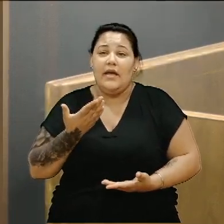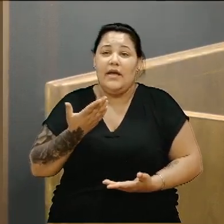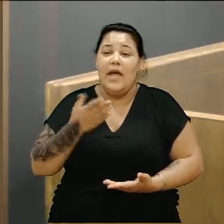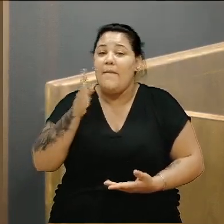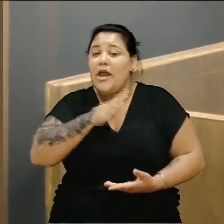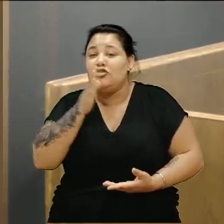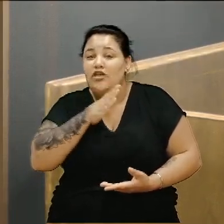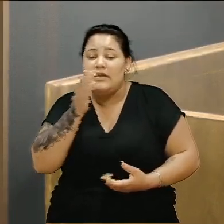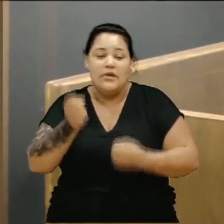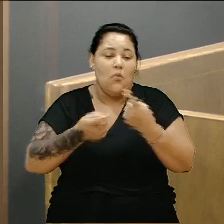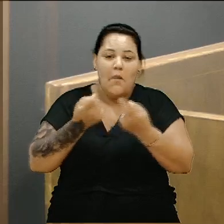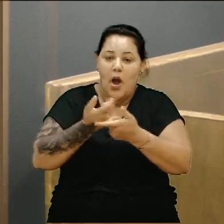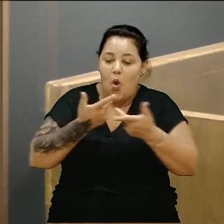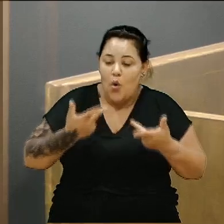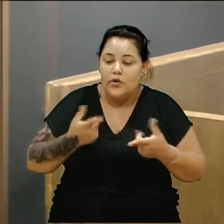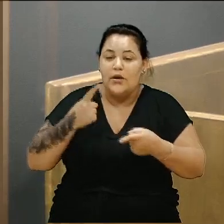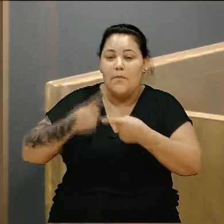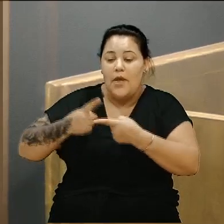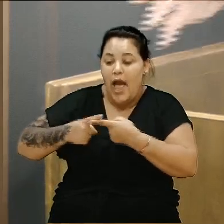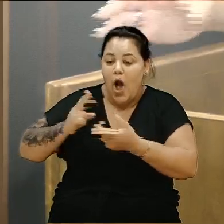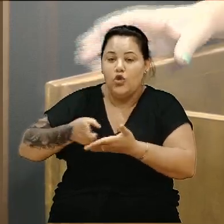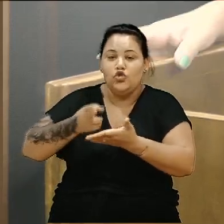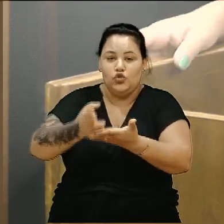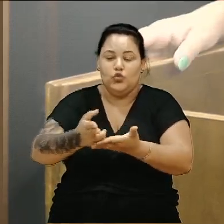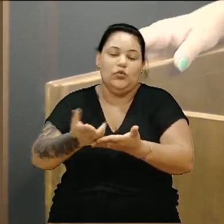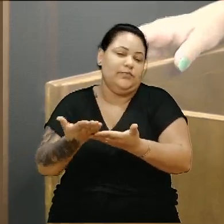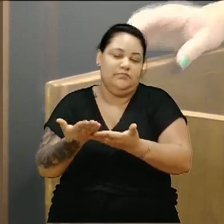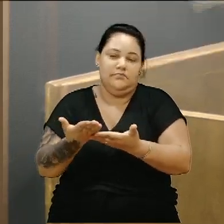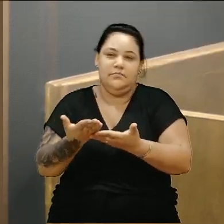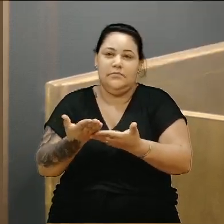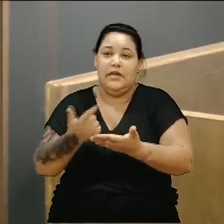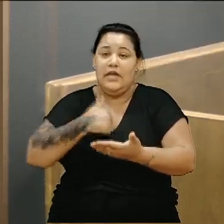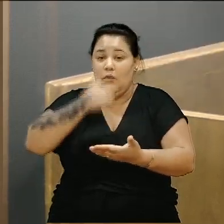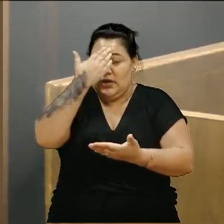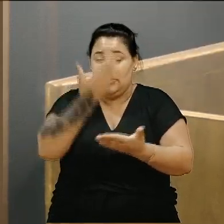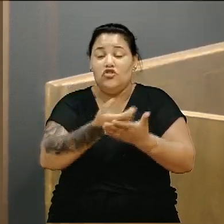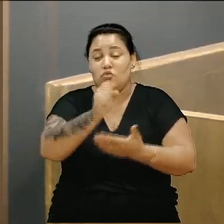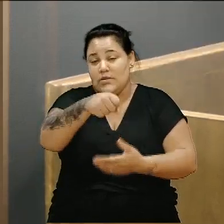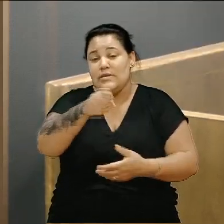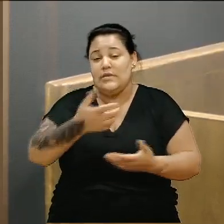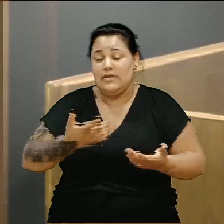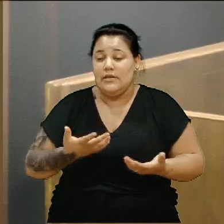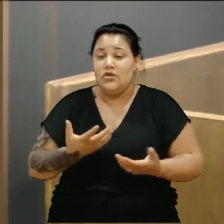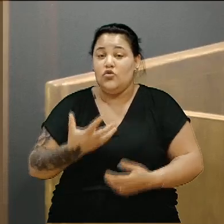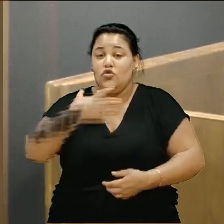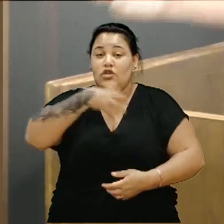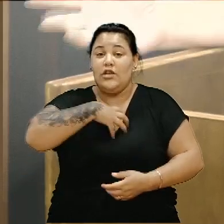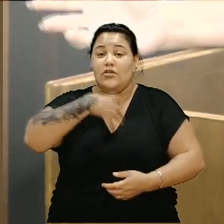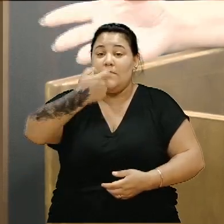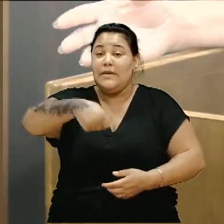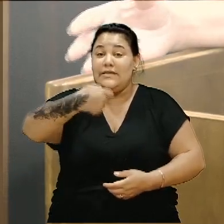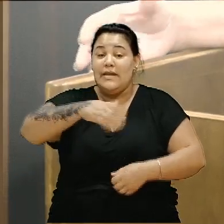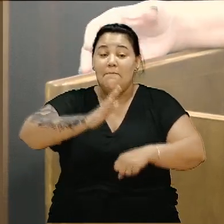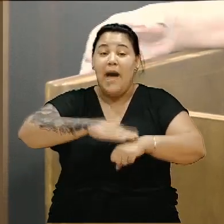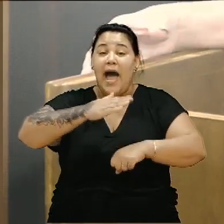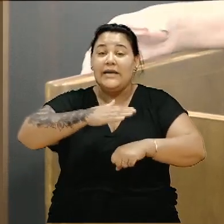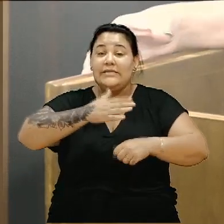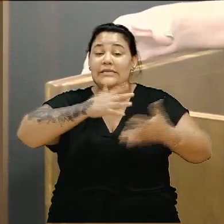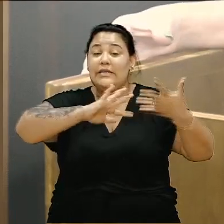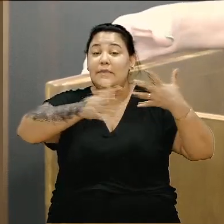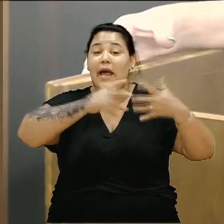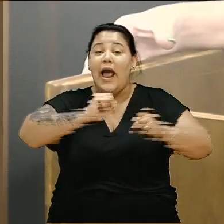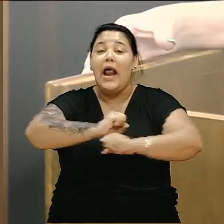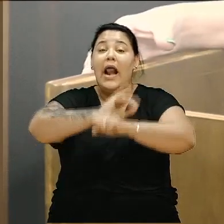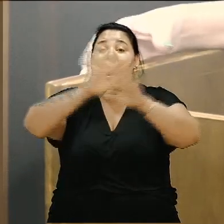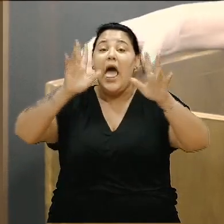urgência, por que ela continua naquele lugar e tudo mais. Eu acredito que a forma tem que ser mais transparente para a população. Então, é